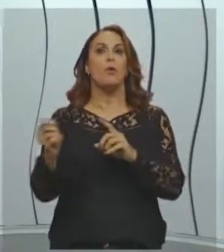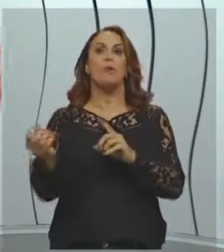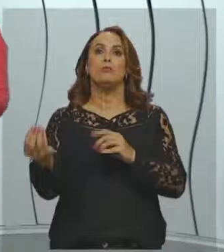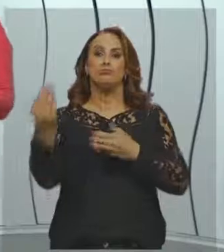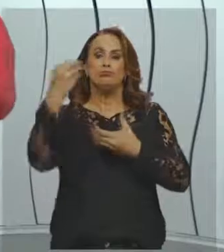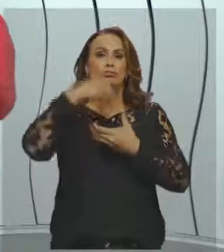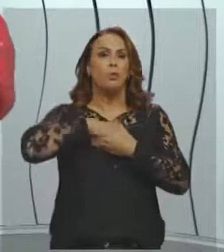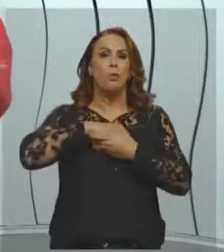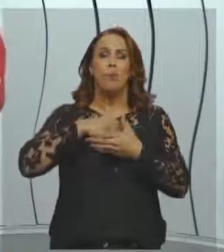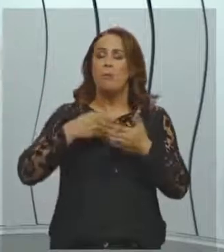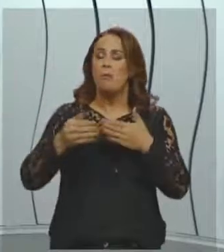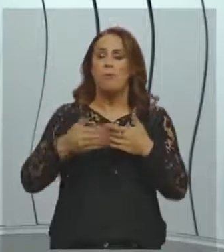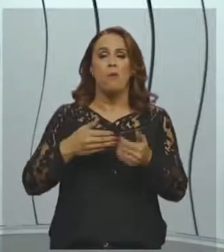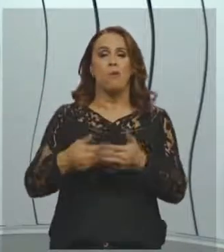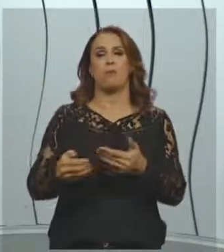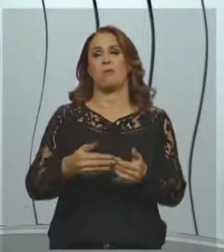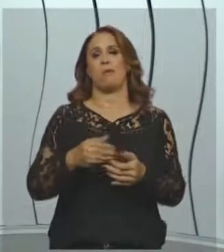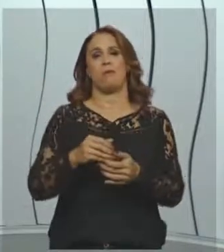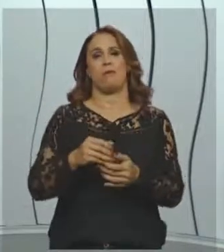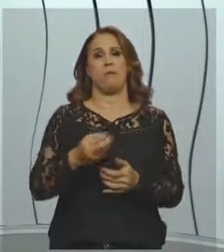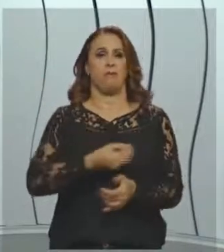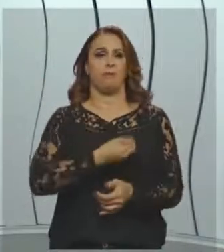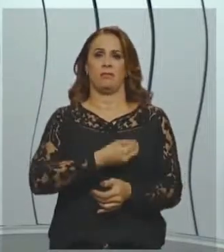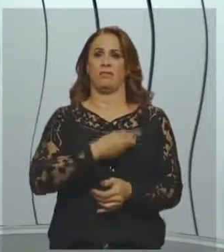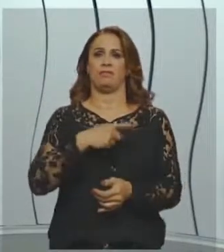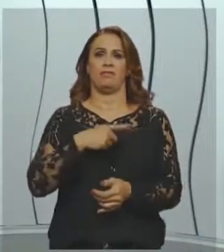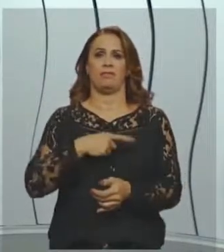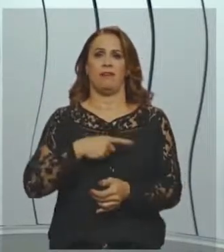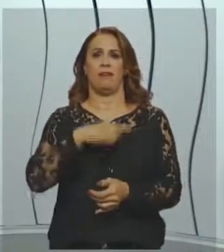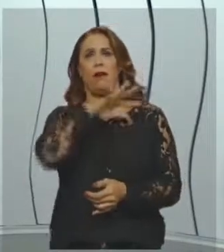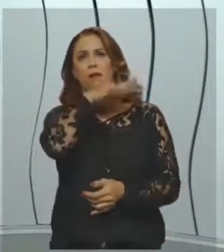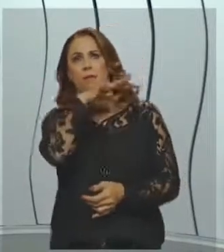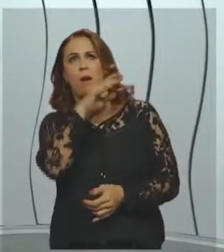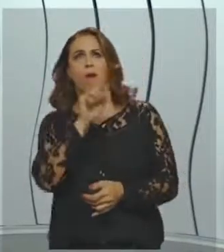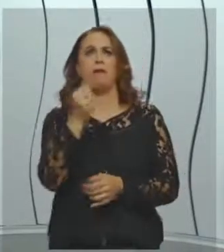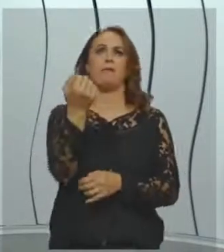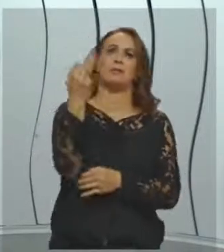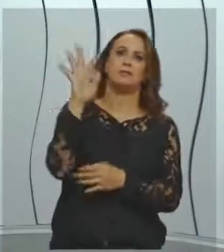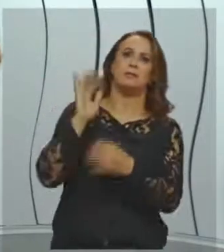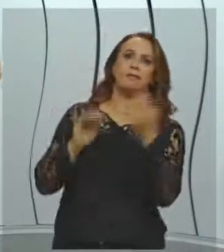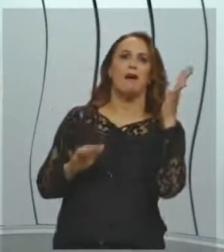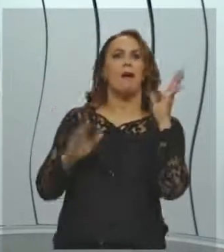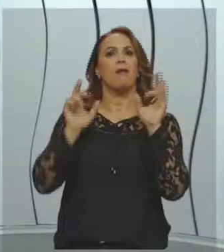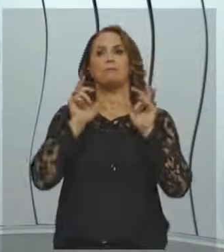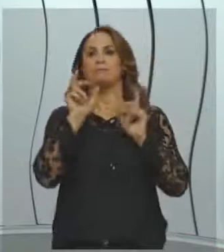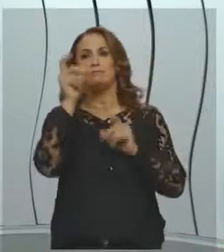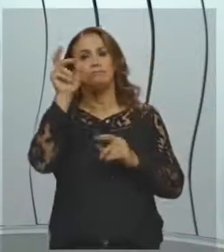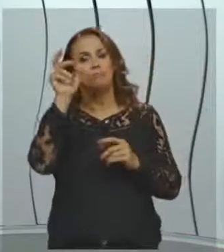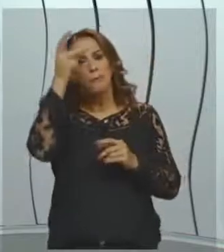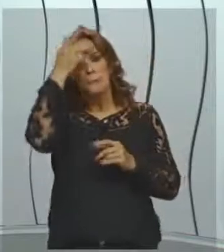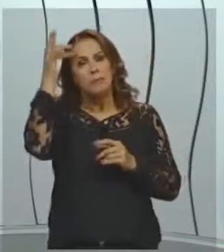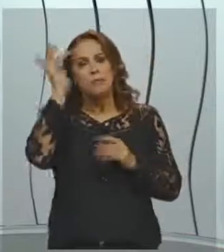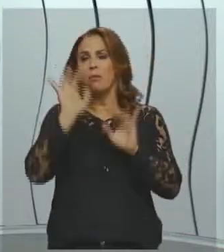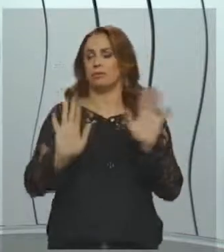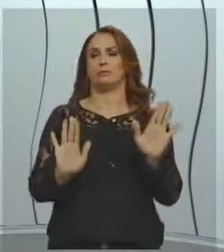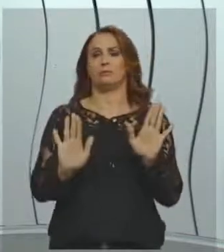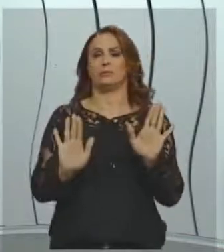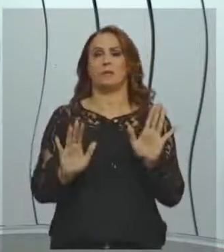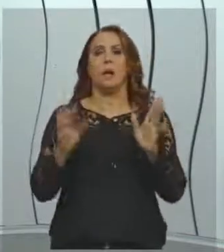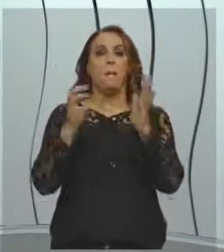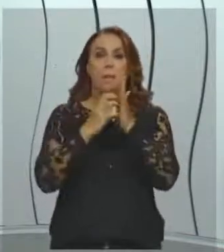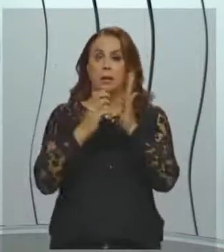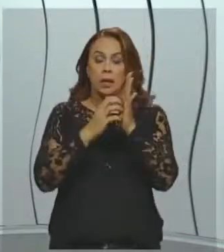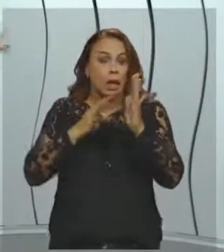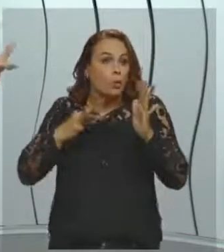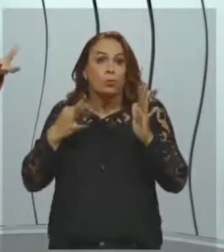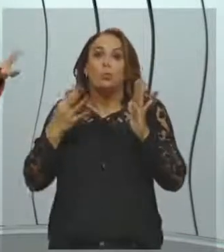vegetal. E, na verdade, como eu já disse anteriormente, nem todas as bactérias transmitem doenças. Nós temos